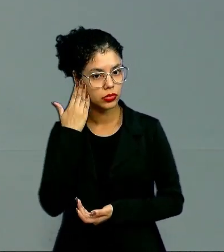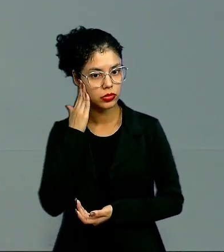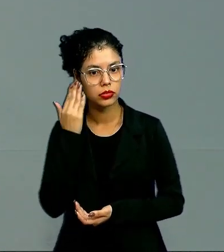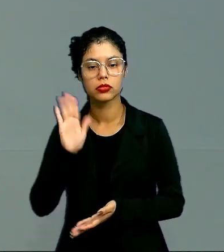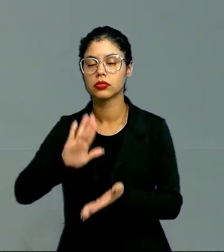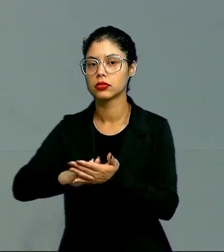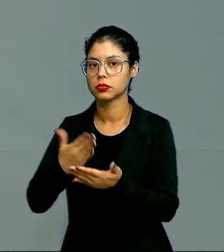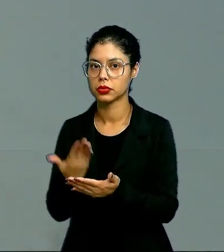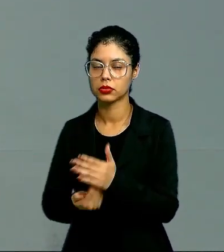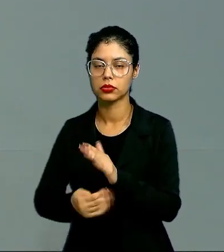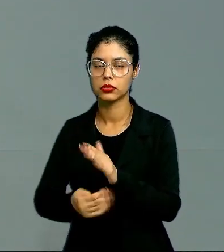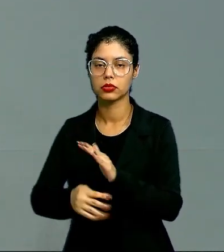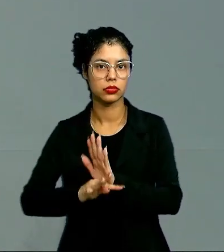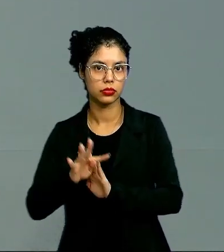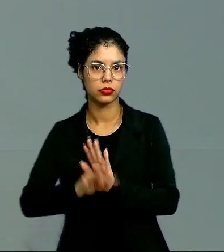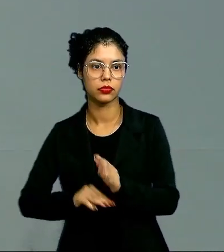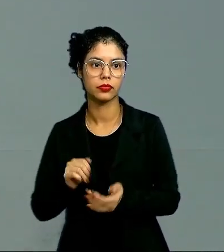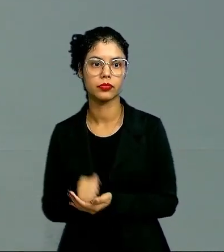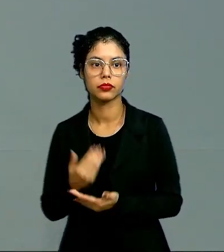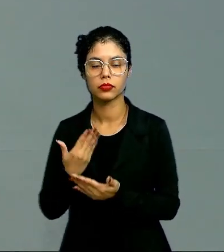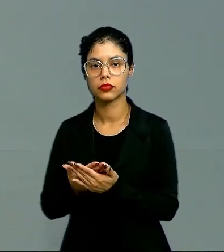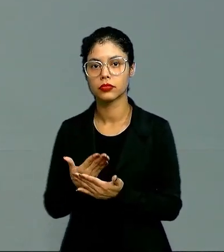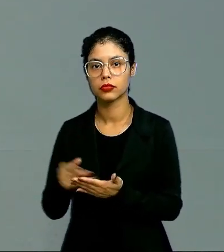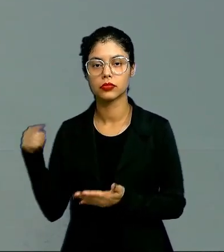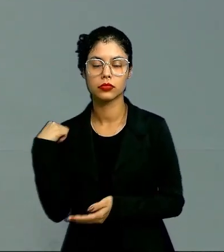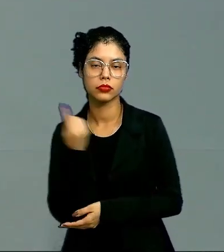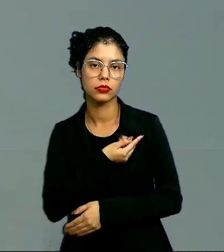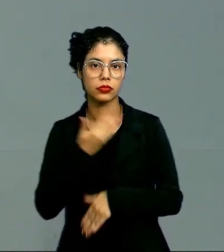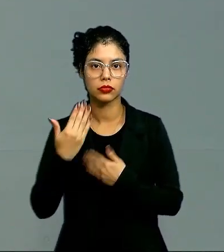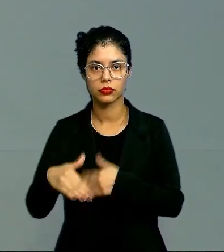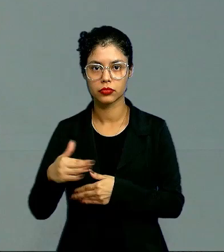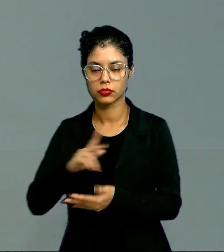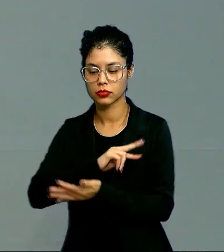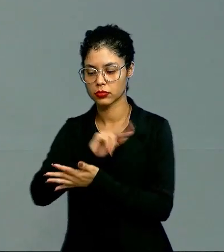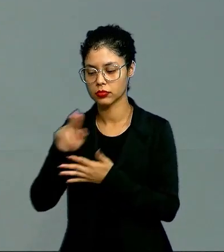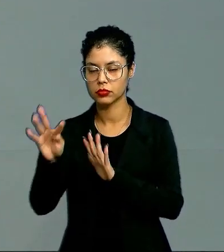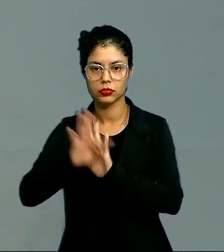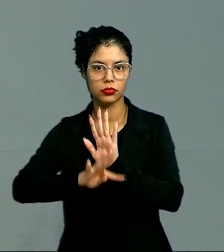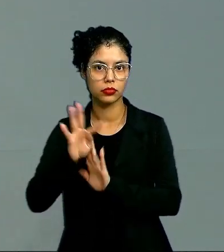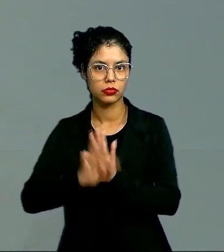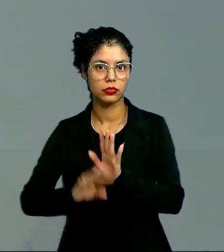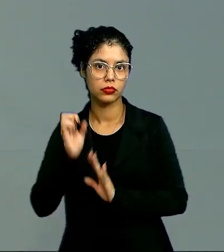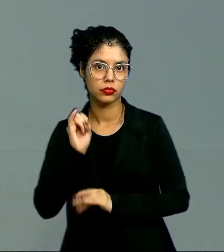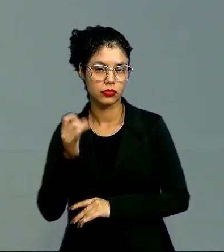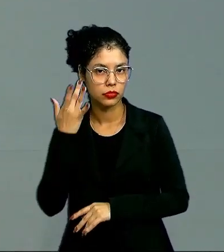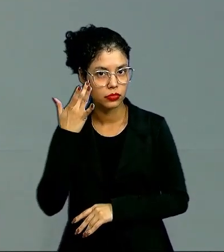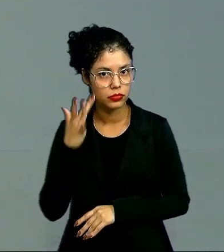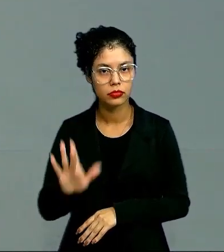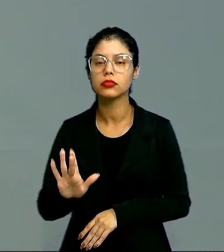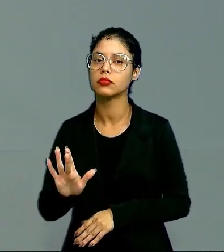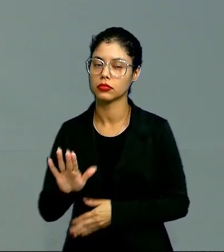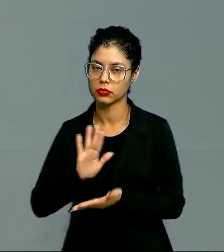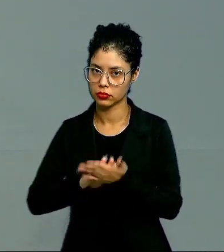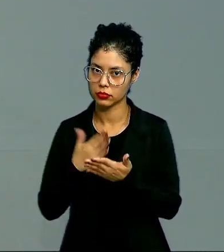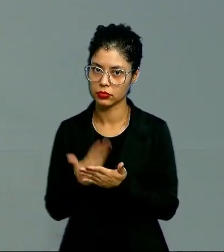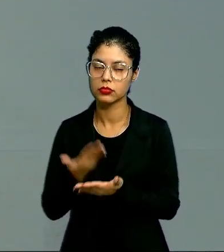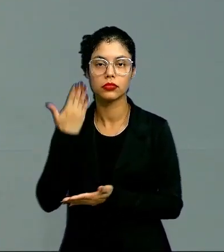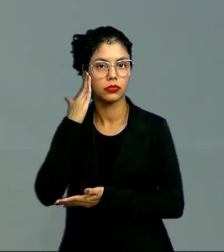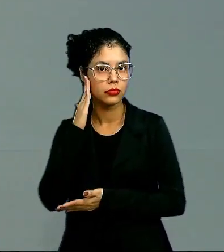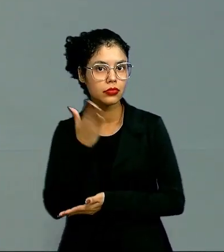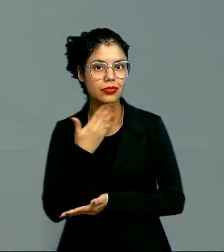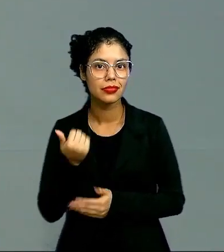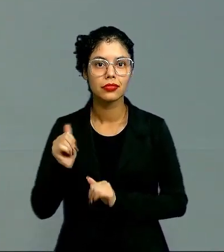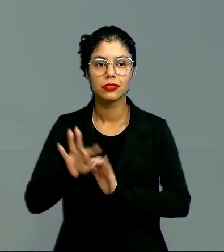e interpretação textual. A nossa prova ela é recheada de textos e se nós não soubermos interpretar e compreender